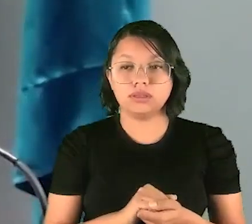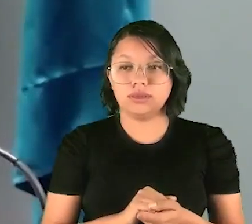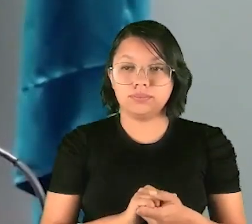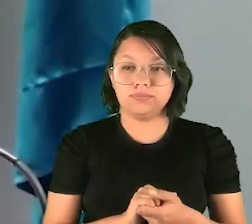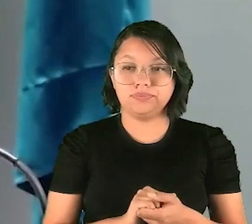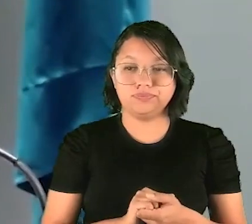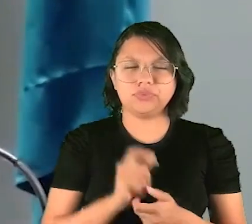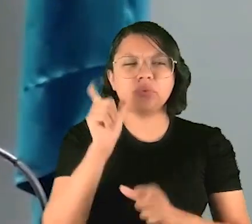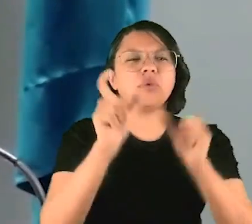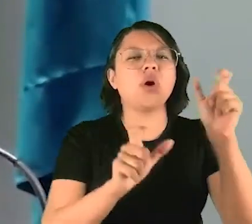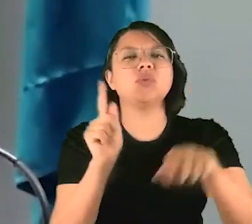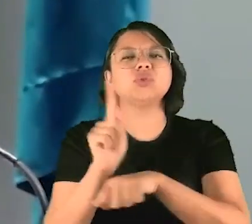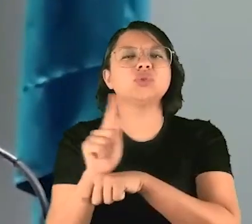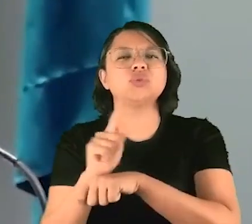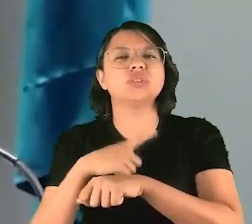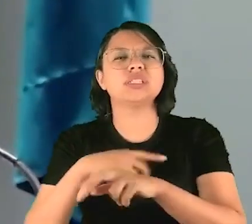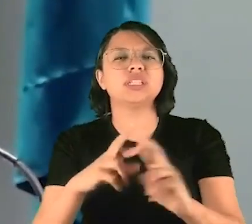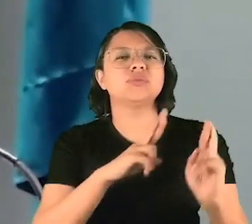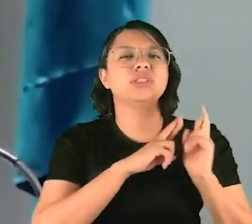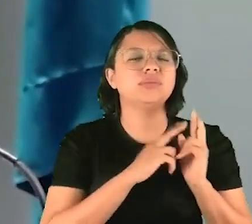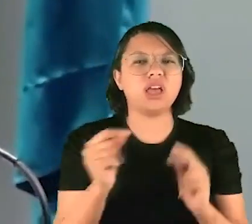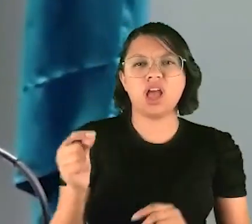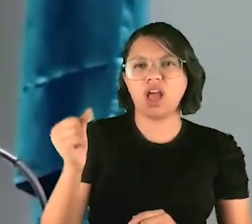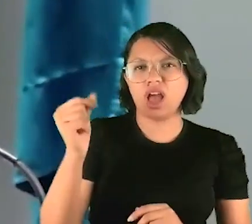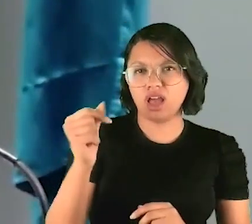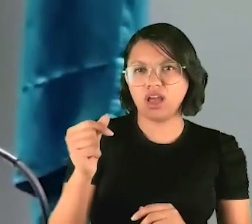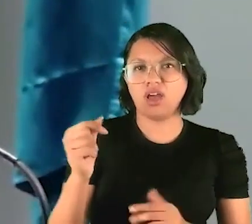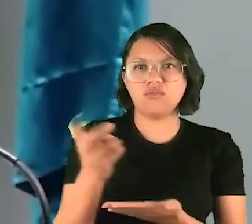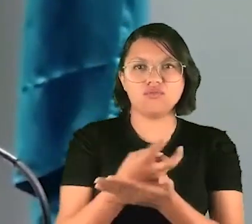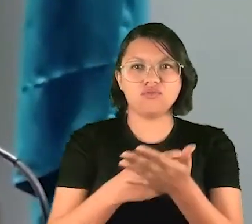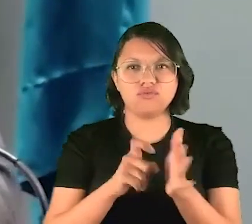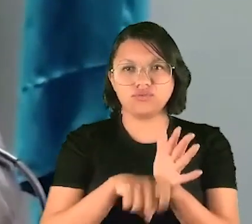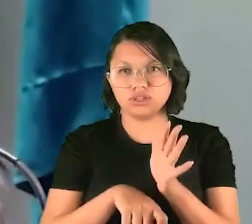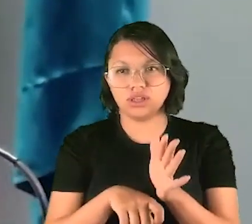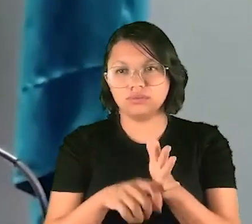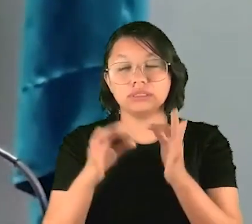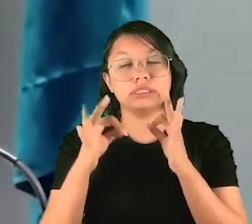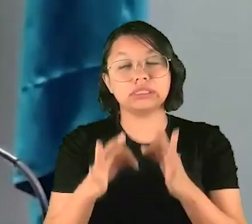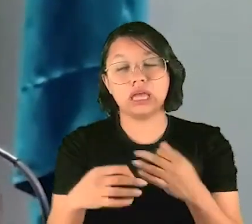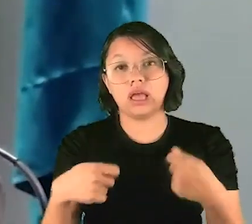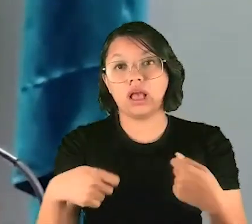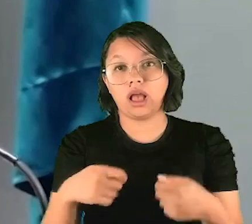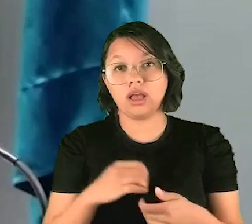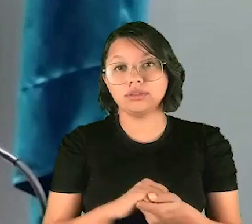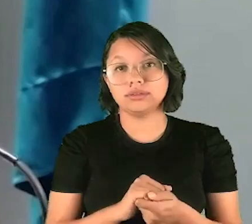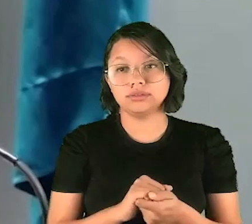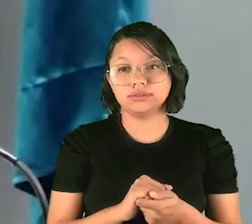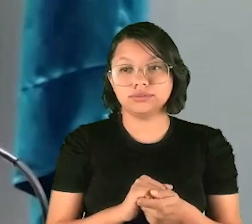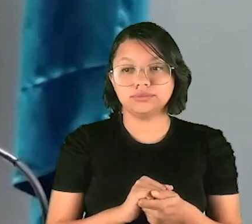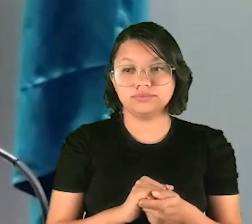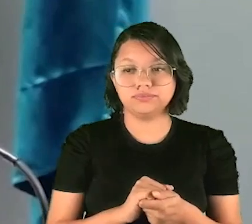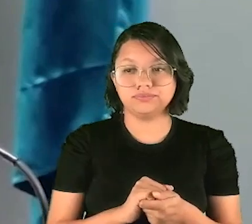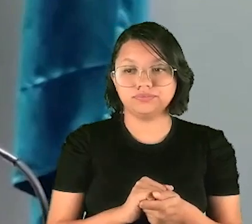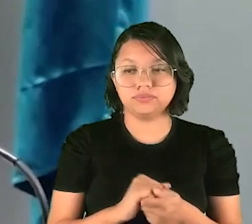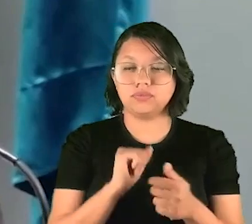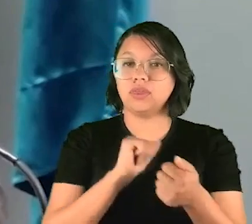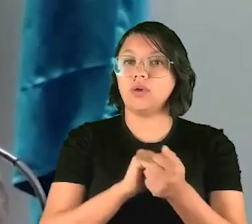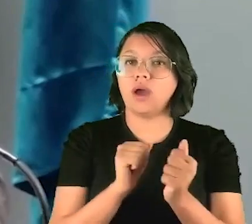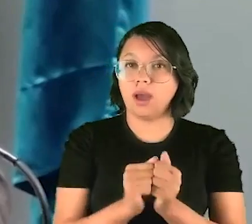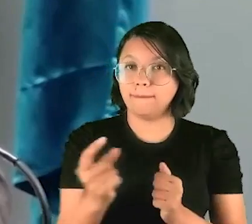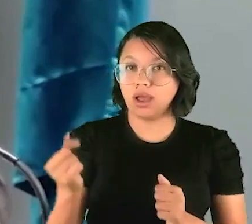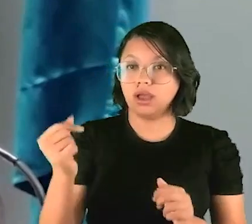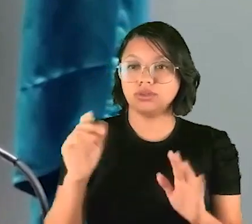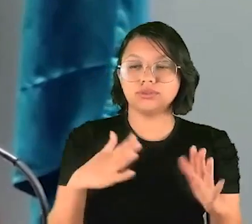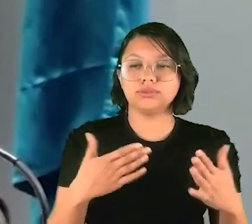né? Que nós temos aqui que pensar também na posição do gestor, que tem responsabilidade orçamentária, fiscal, e que, evidentemente,